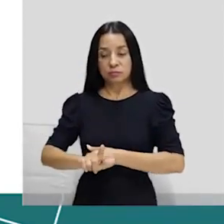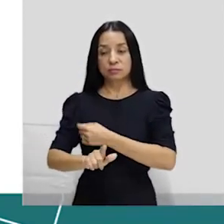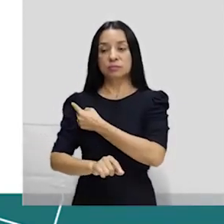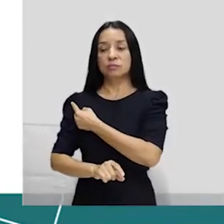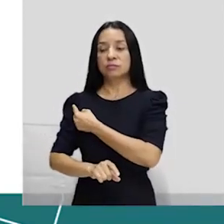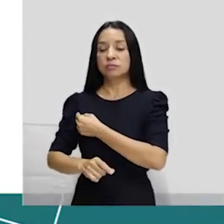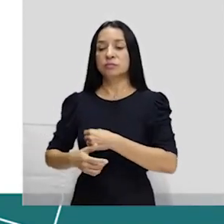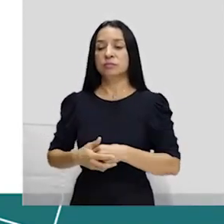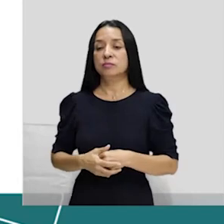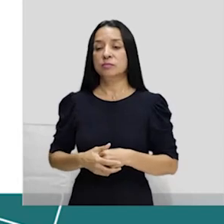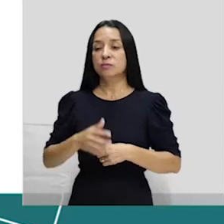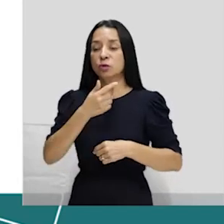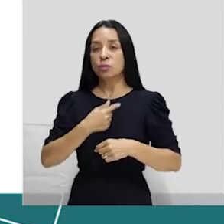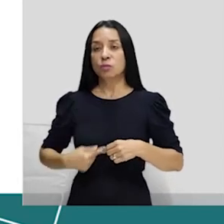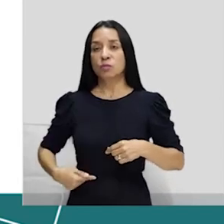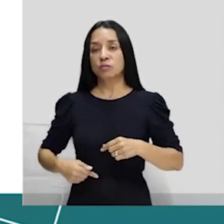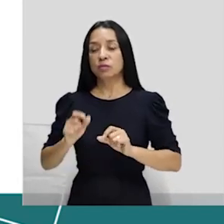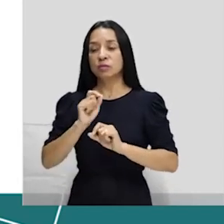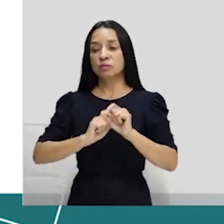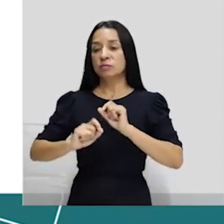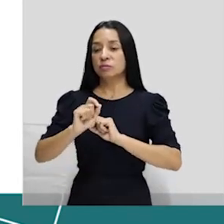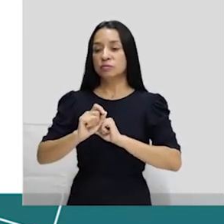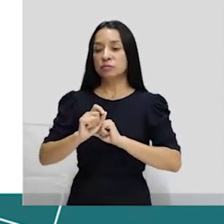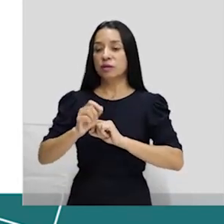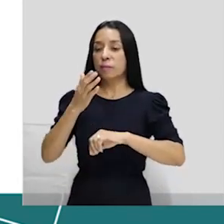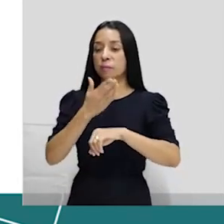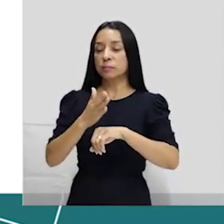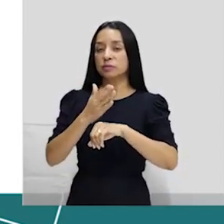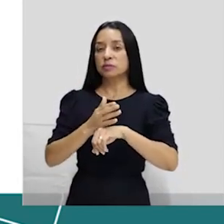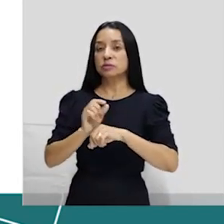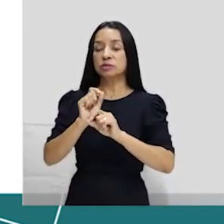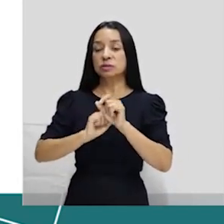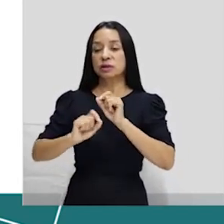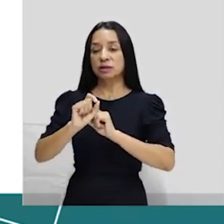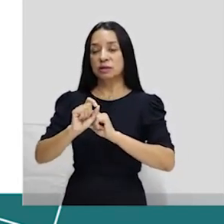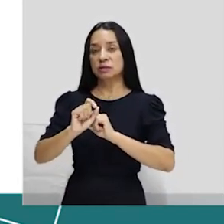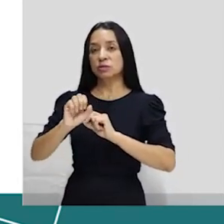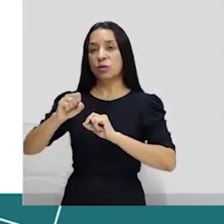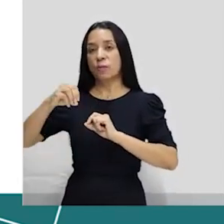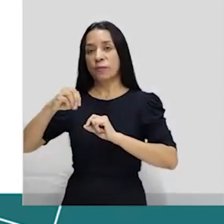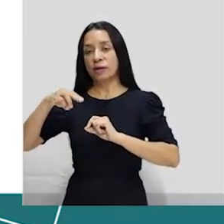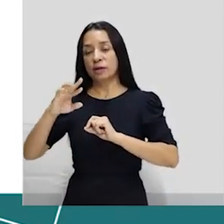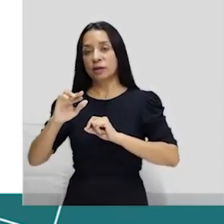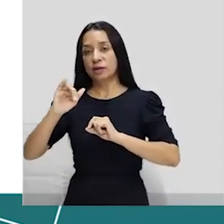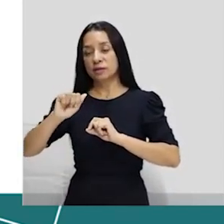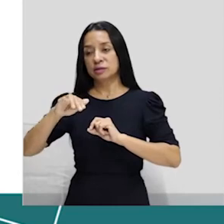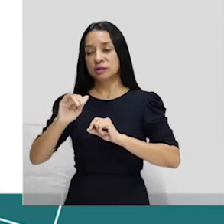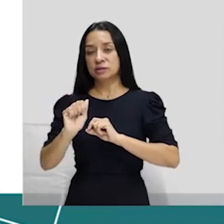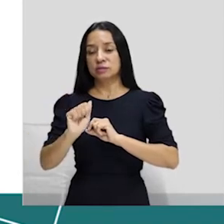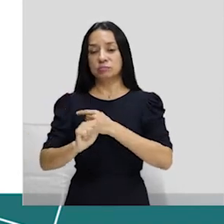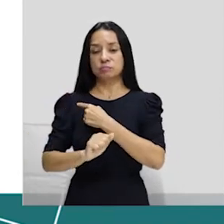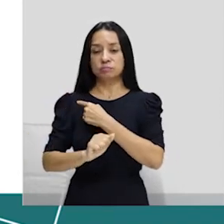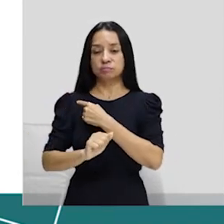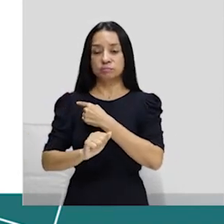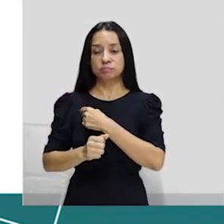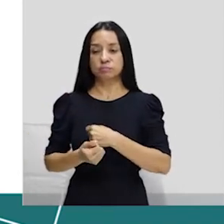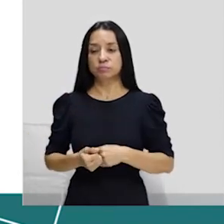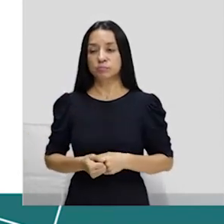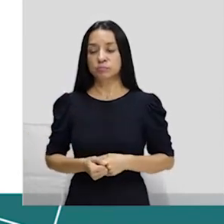essa soberania através do governo, que são os nossos representantes legais, que são os nossos governantes que vão estabelecer os